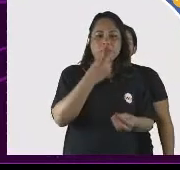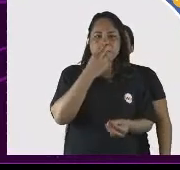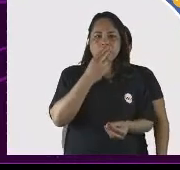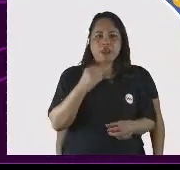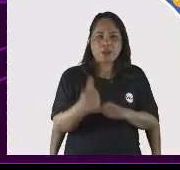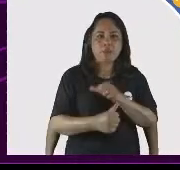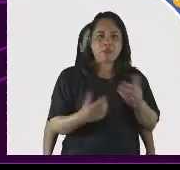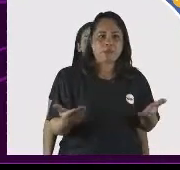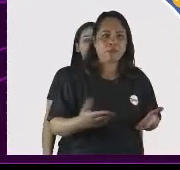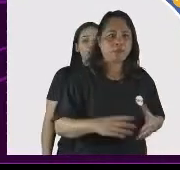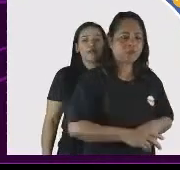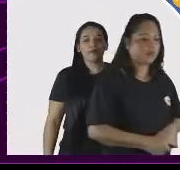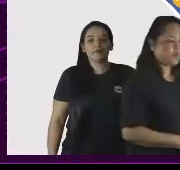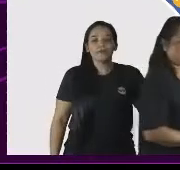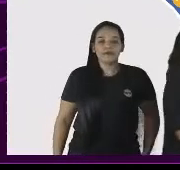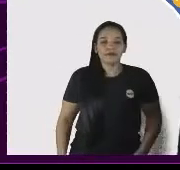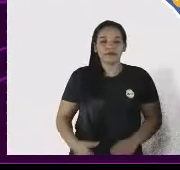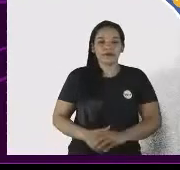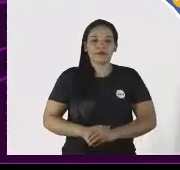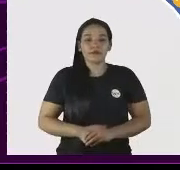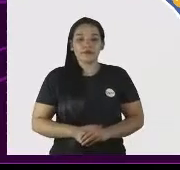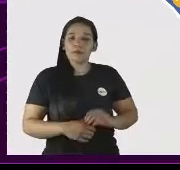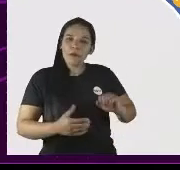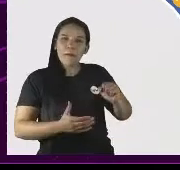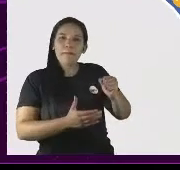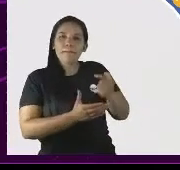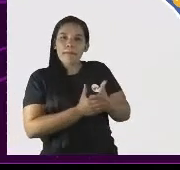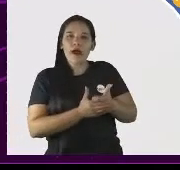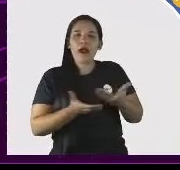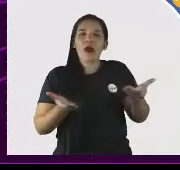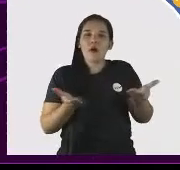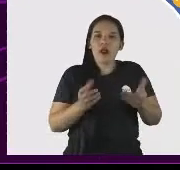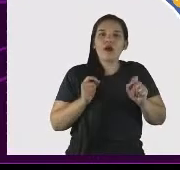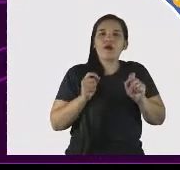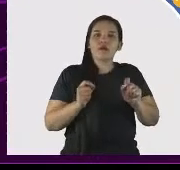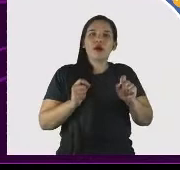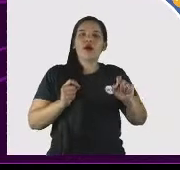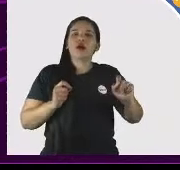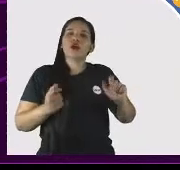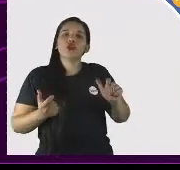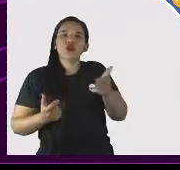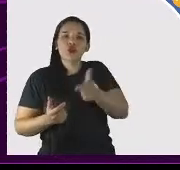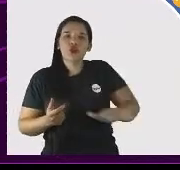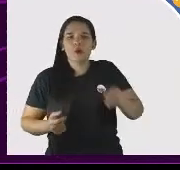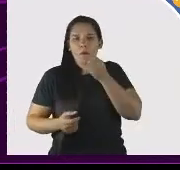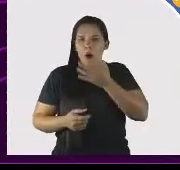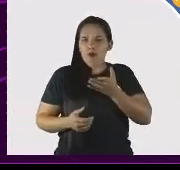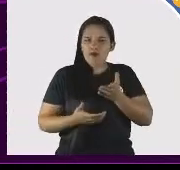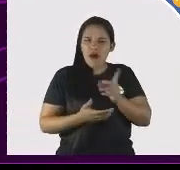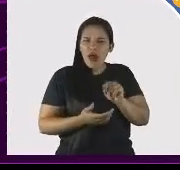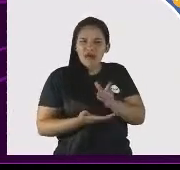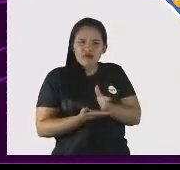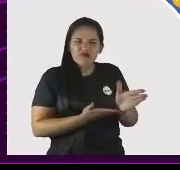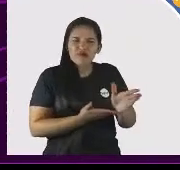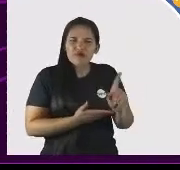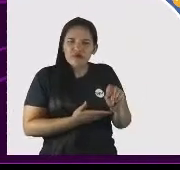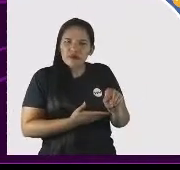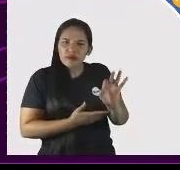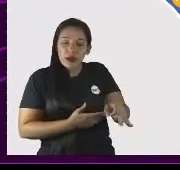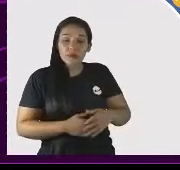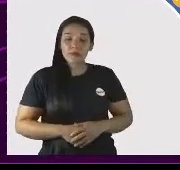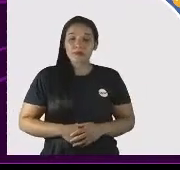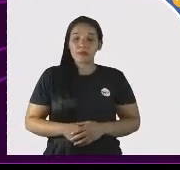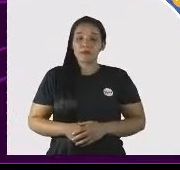agora com esse cenário de alta de juros e SELIC etc o filme passa volta a ser atrativo né É por aí o caminho é é